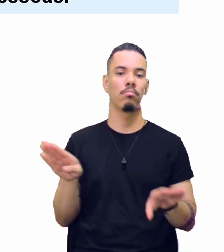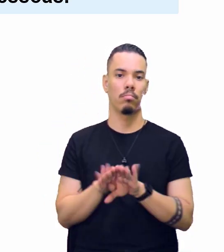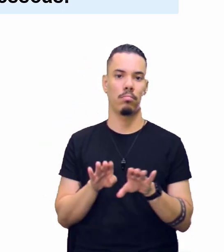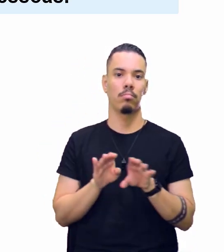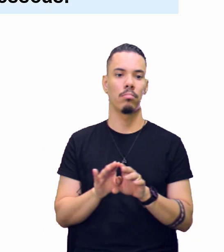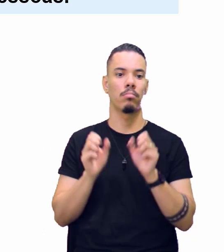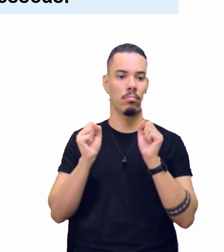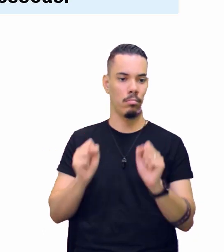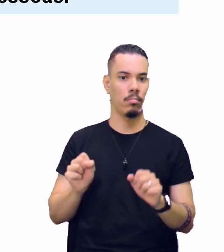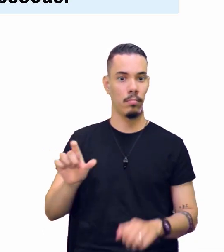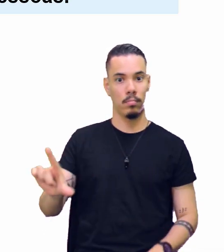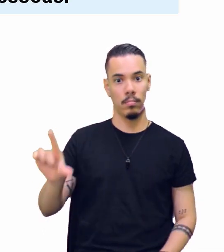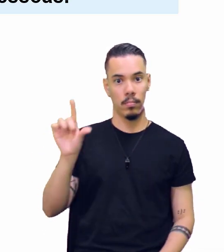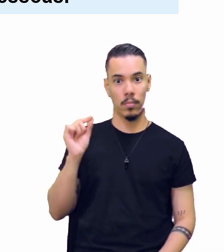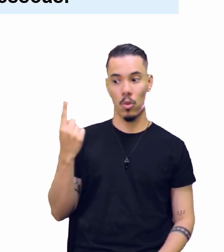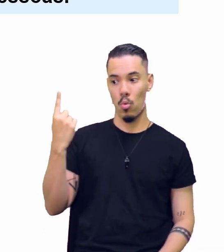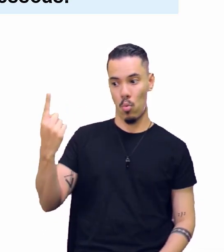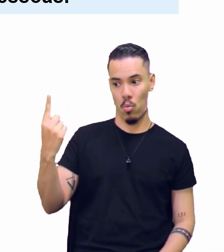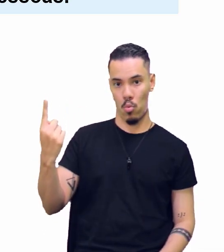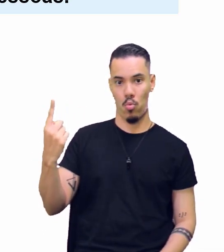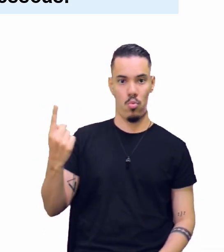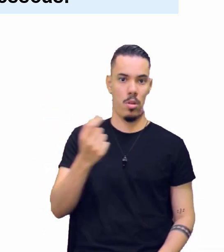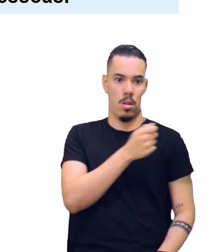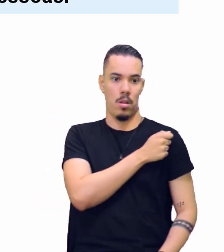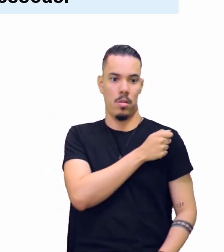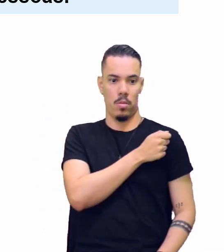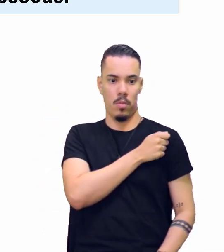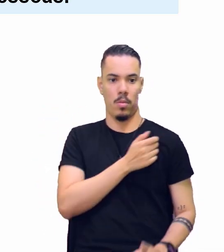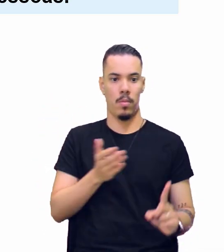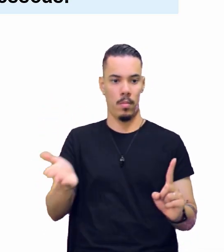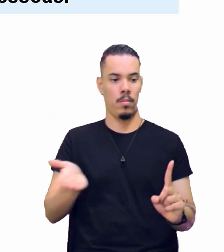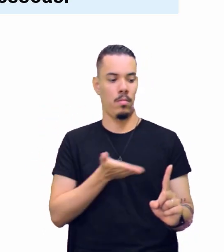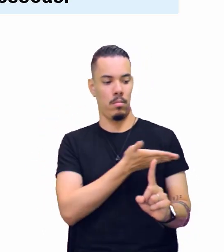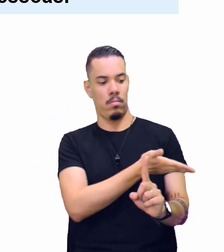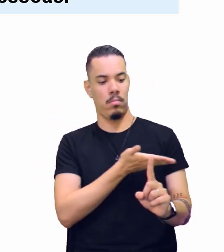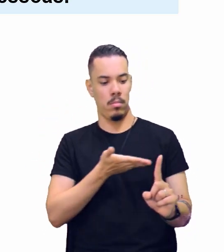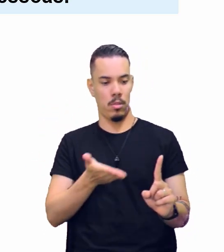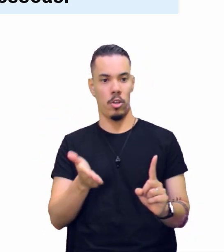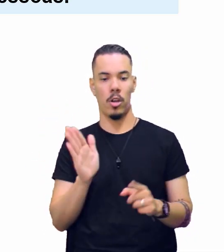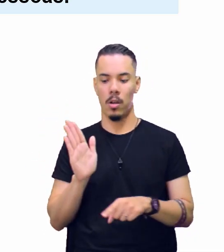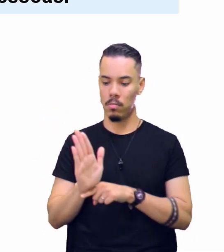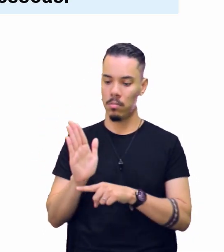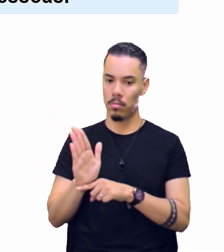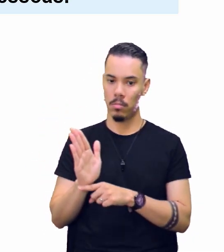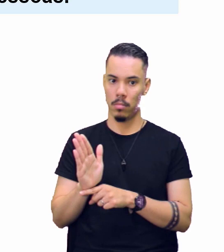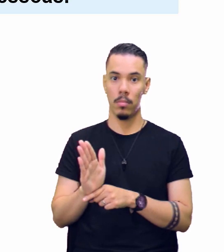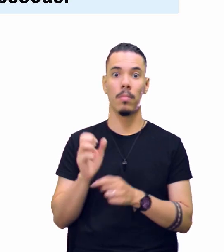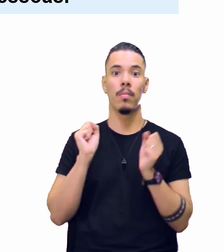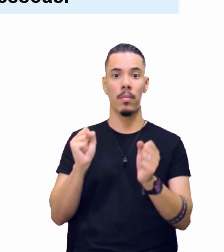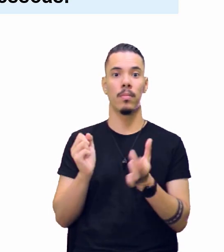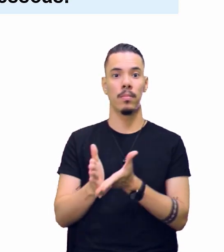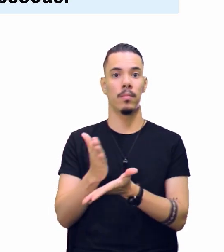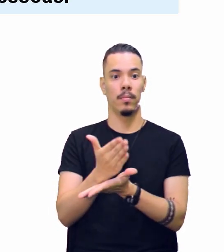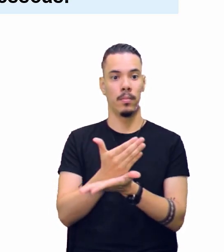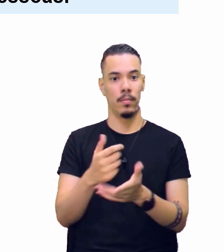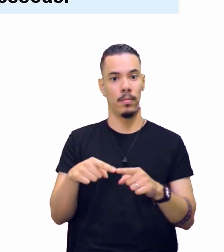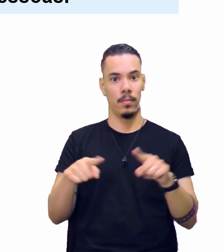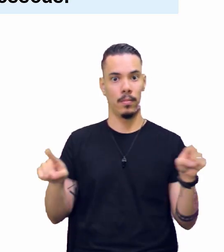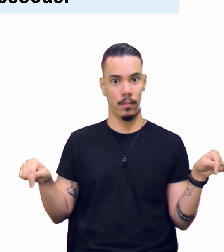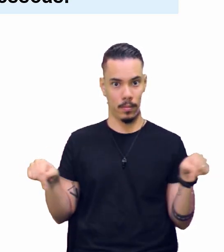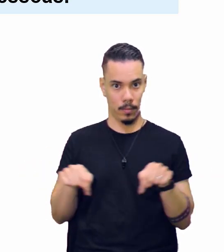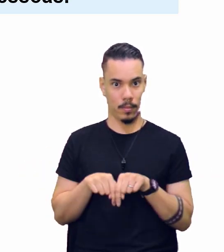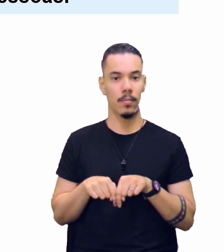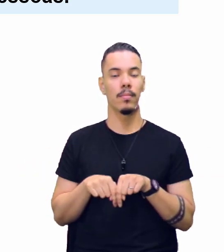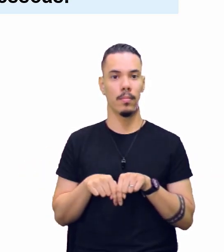escolher um estudante para mediar. Pode dividir a sala,